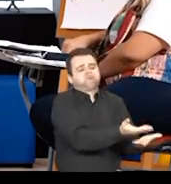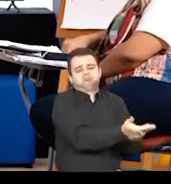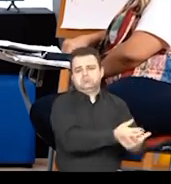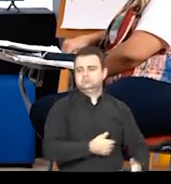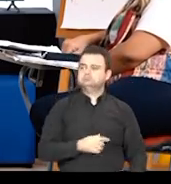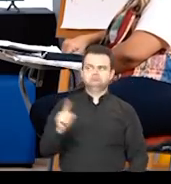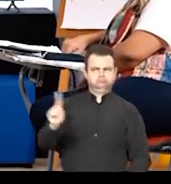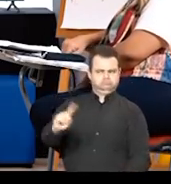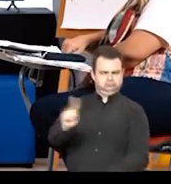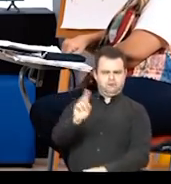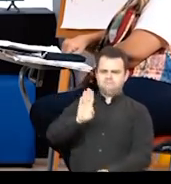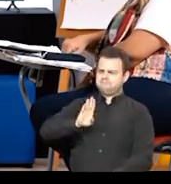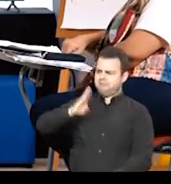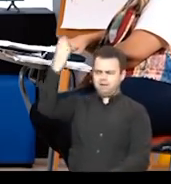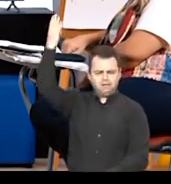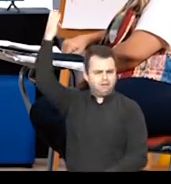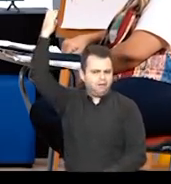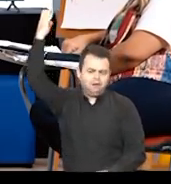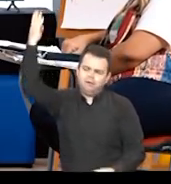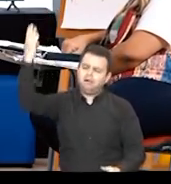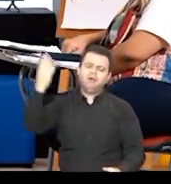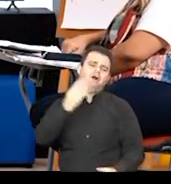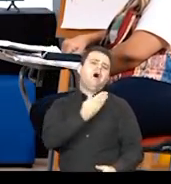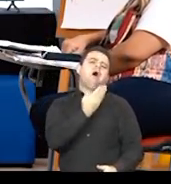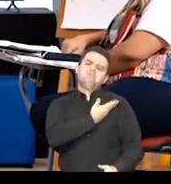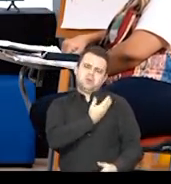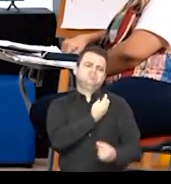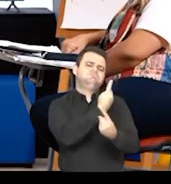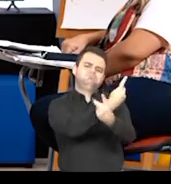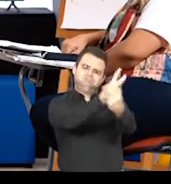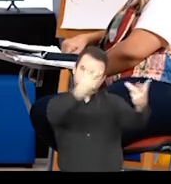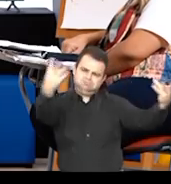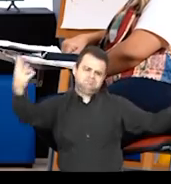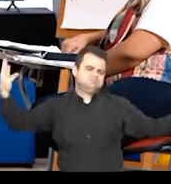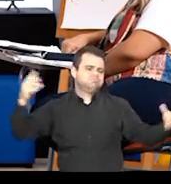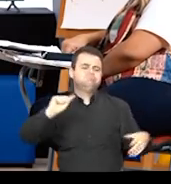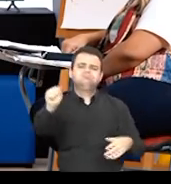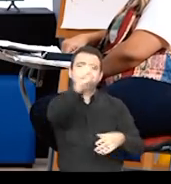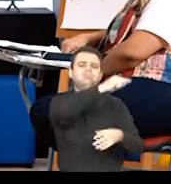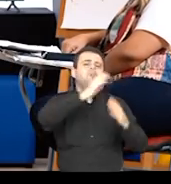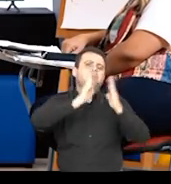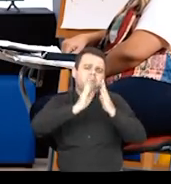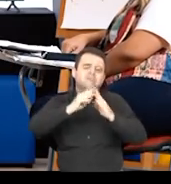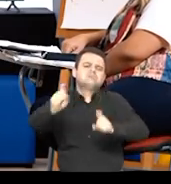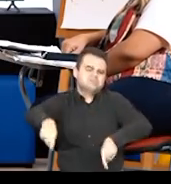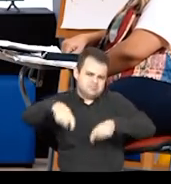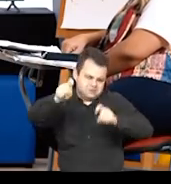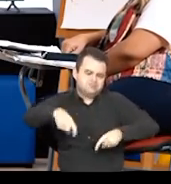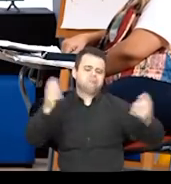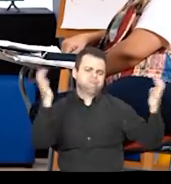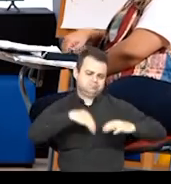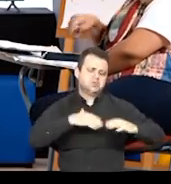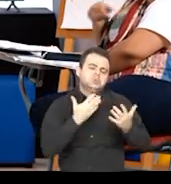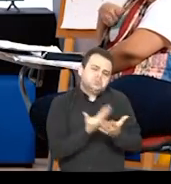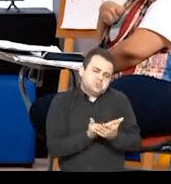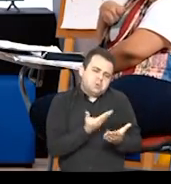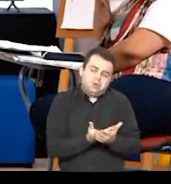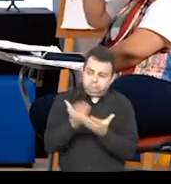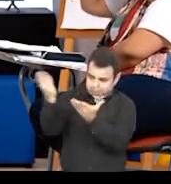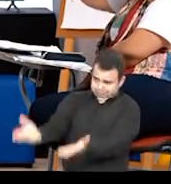É falso, professora. Nossos colegas aqui, tudo, tem um monte de gente da chácara, do sítio. Ó, o